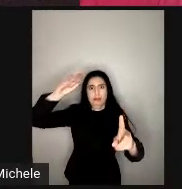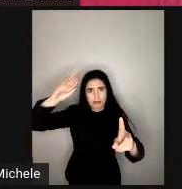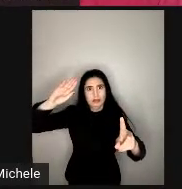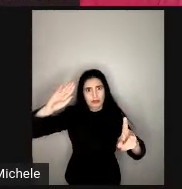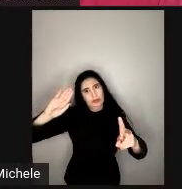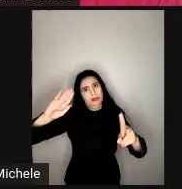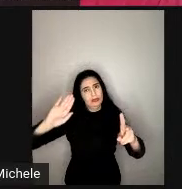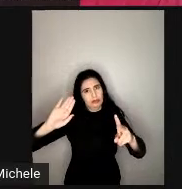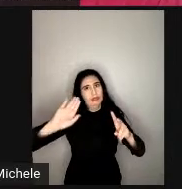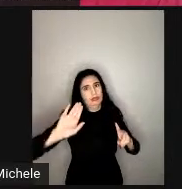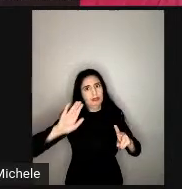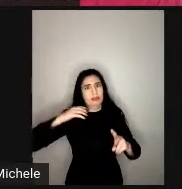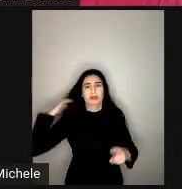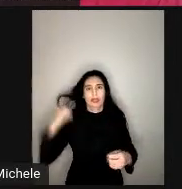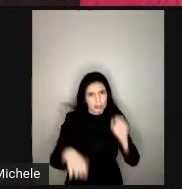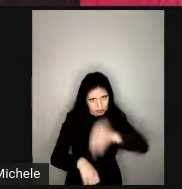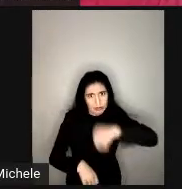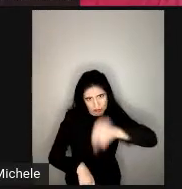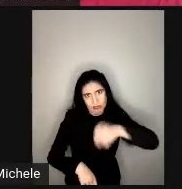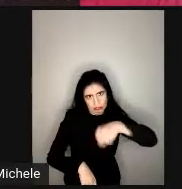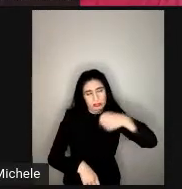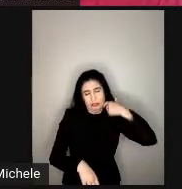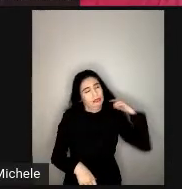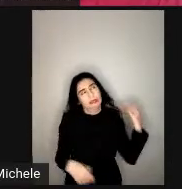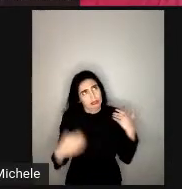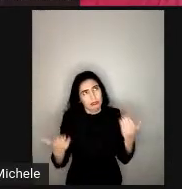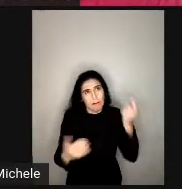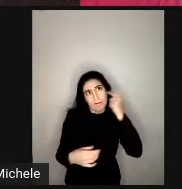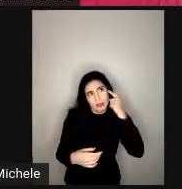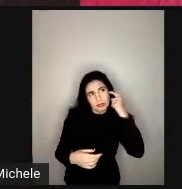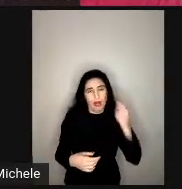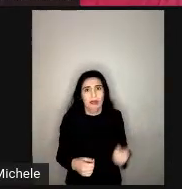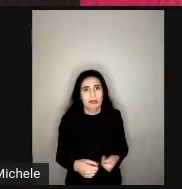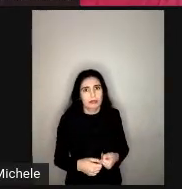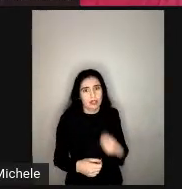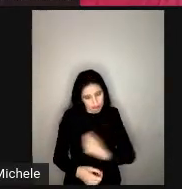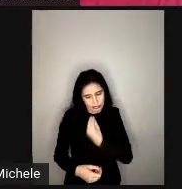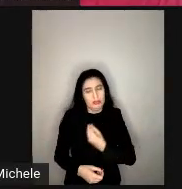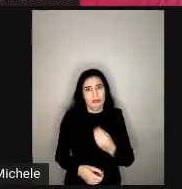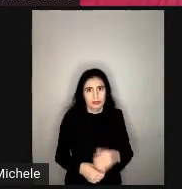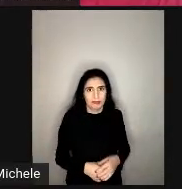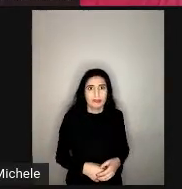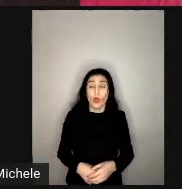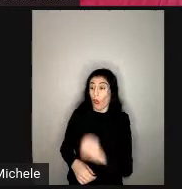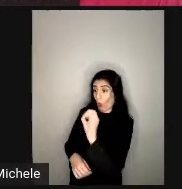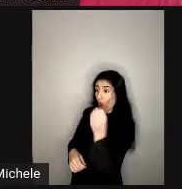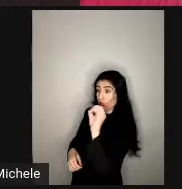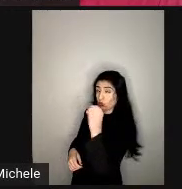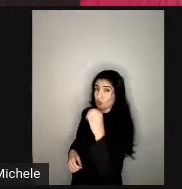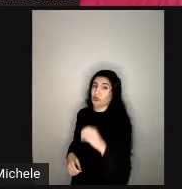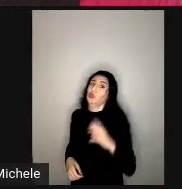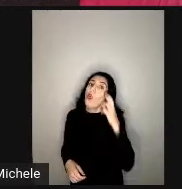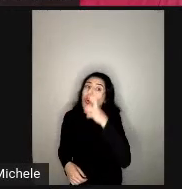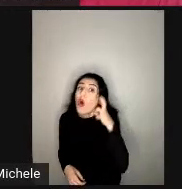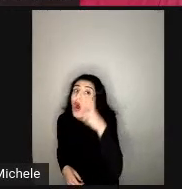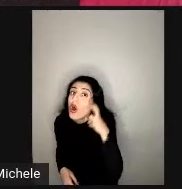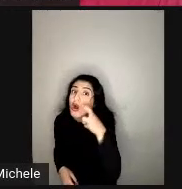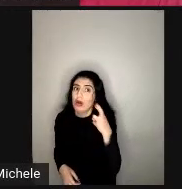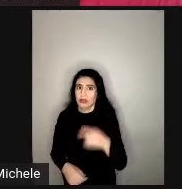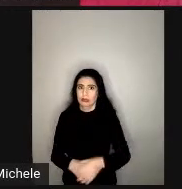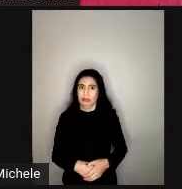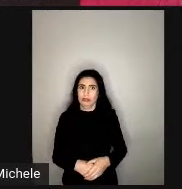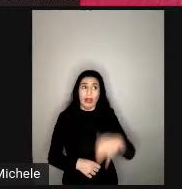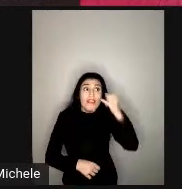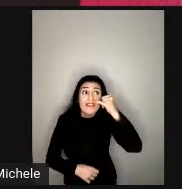cuide, cuide-se, ame-se, né? Outubro Rosa está ali, faz todo um barulho para prevenção,